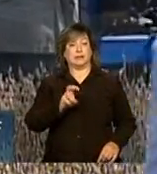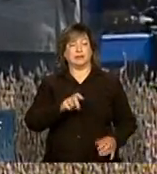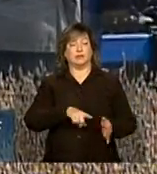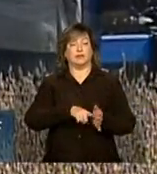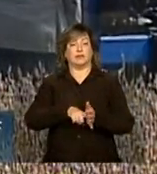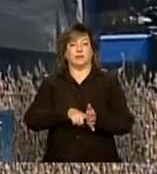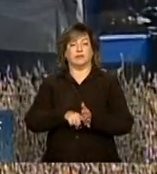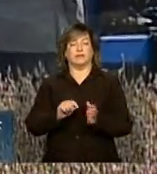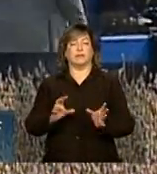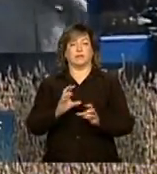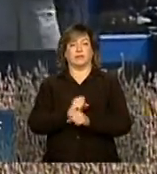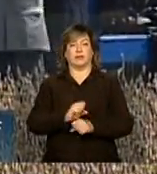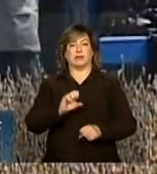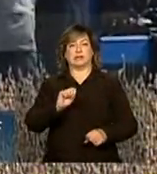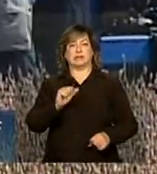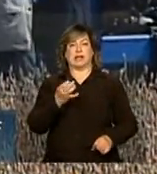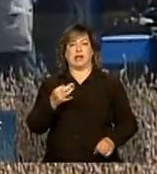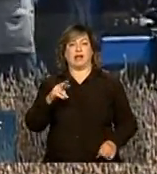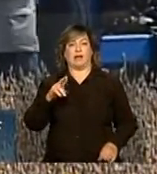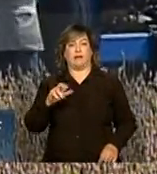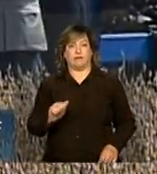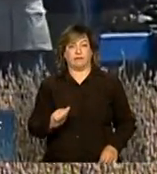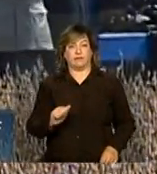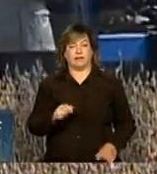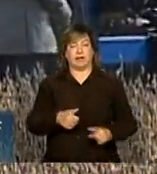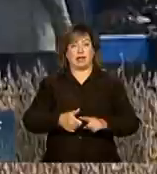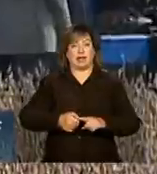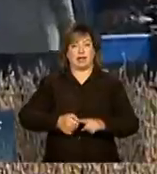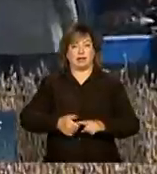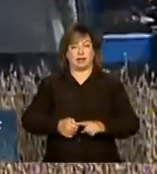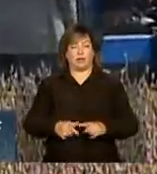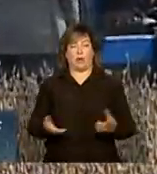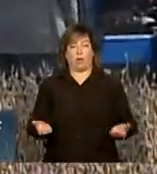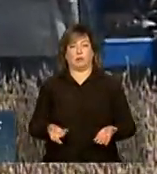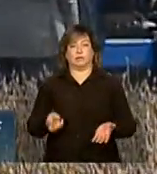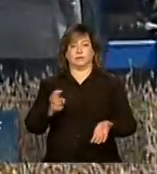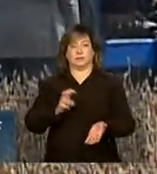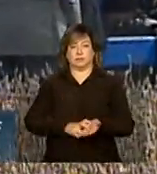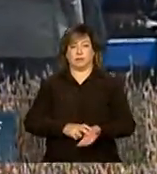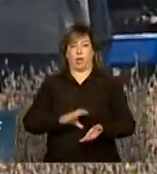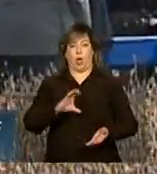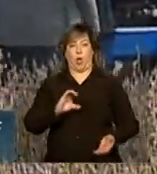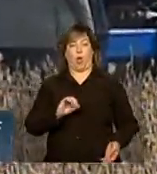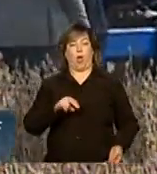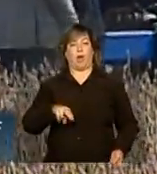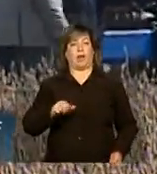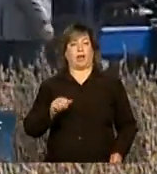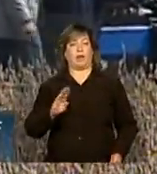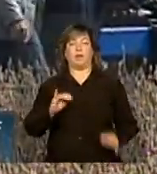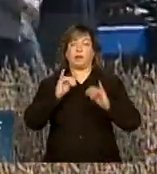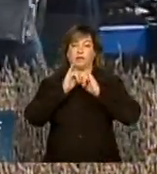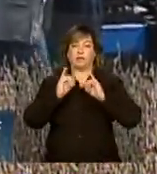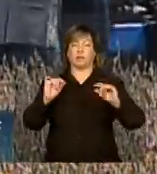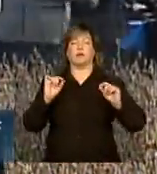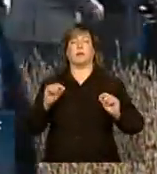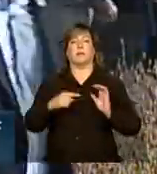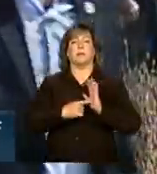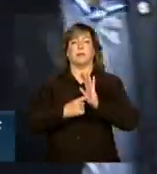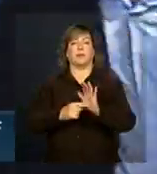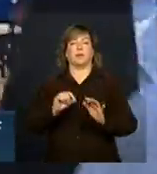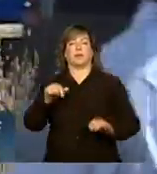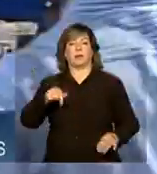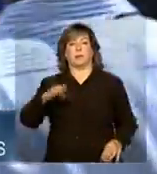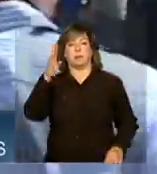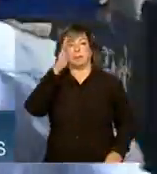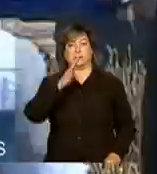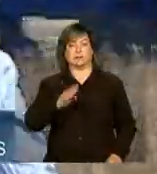safra de grãos que foi divulgado nesta manhã pela companhia Nacional de abastecimento a Conab aponta que a produção de grãos no